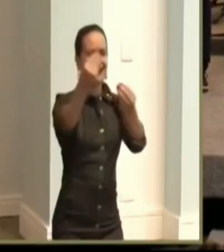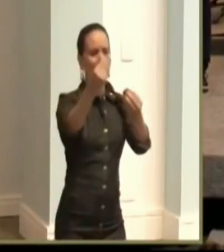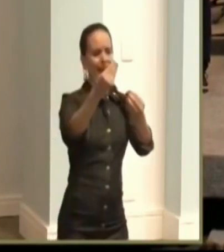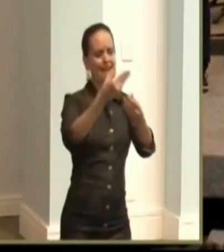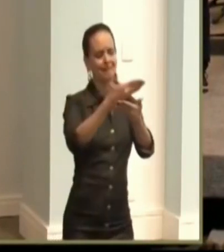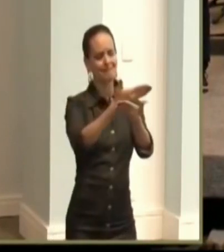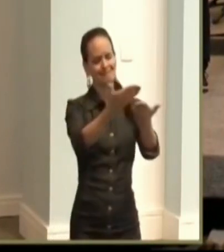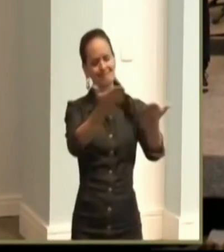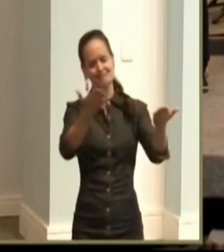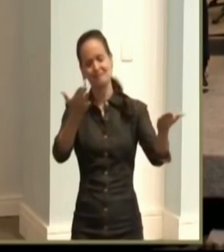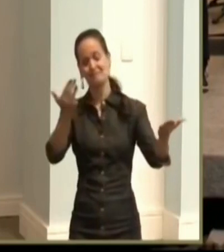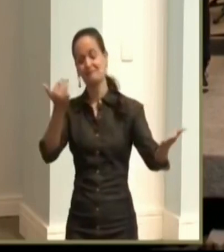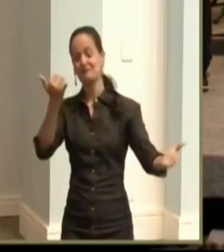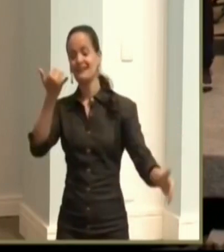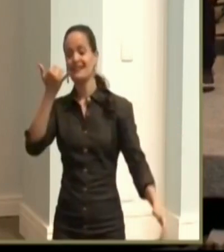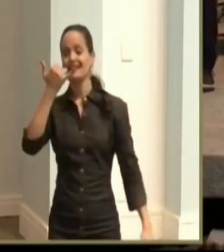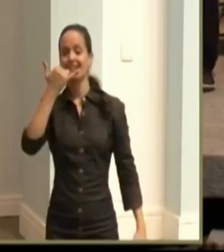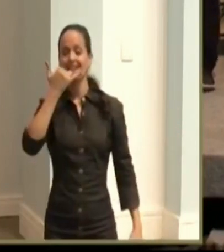perdão.